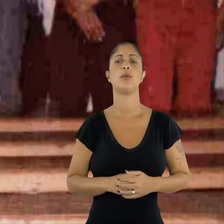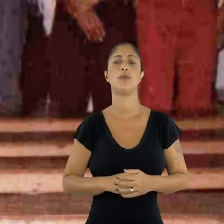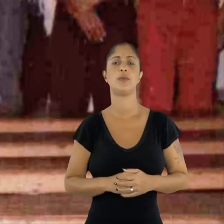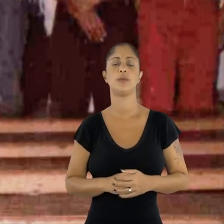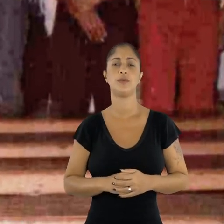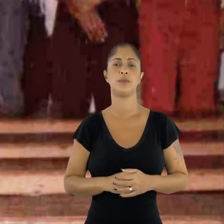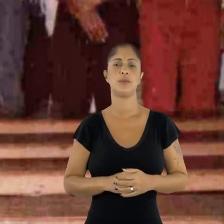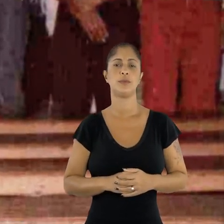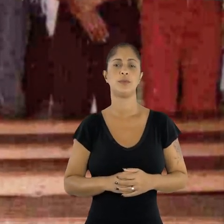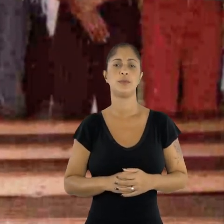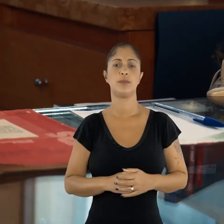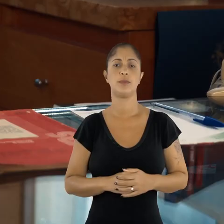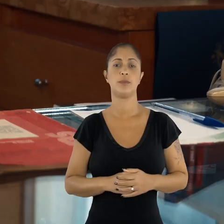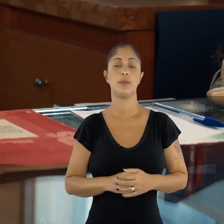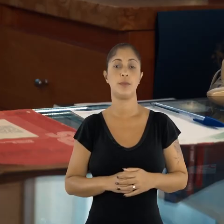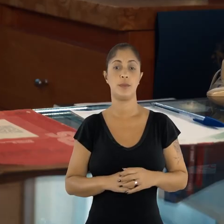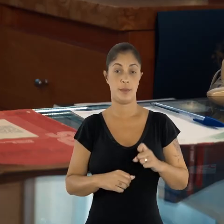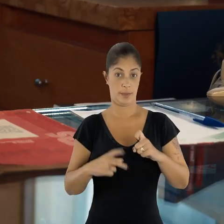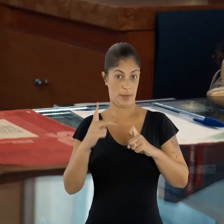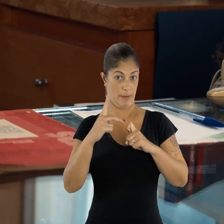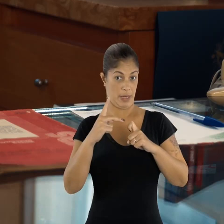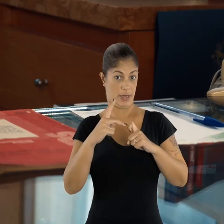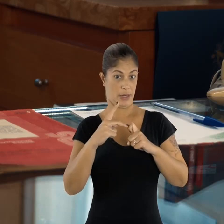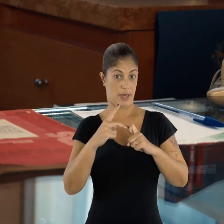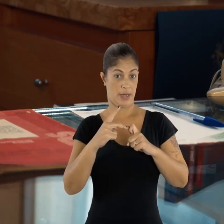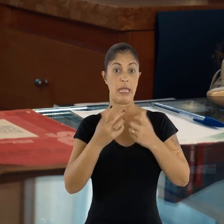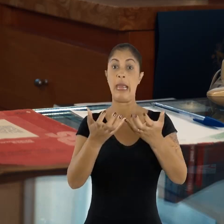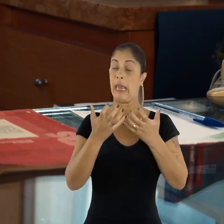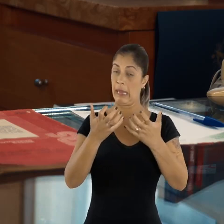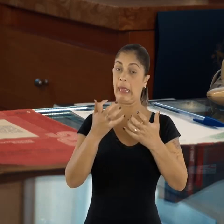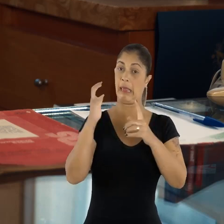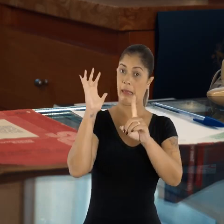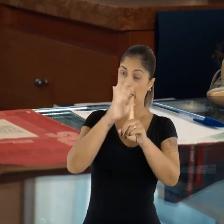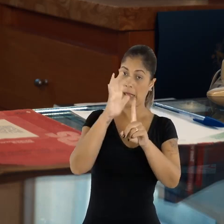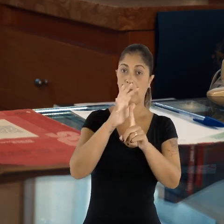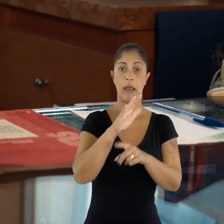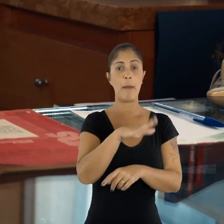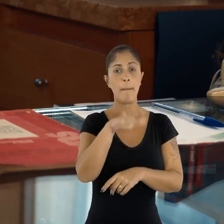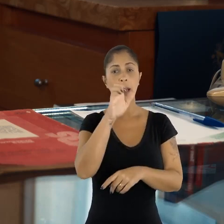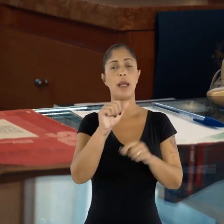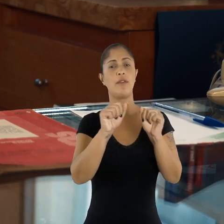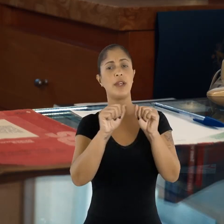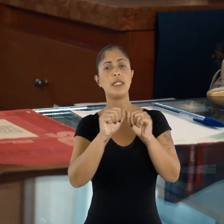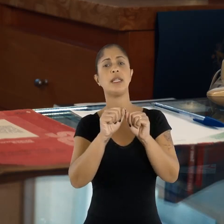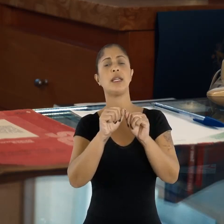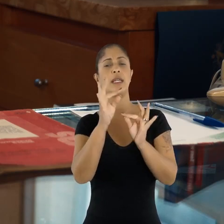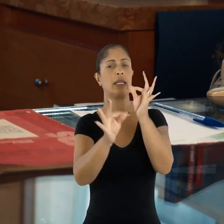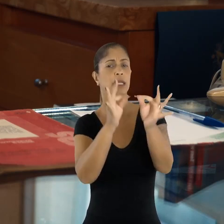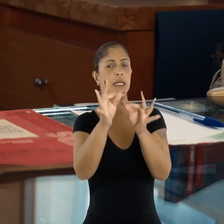dos movimentos populares. Vitor Buais, O médico. pediatra queria convencer as mães a fazer